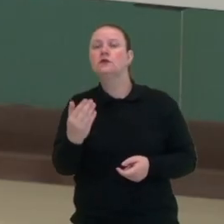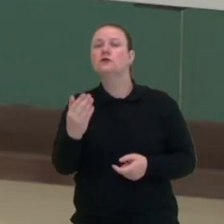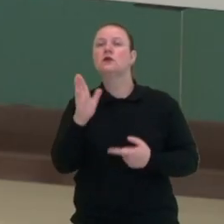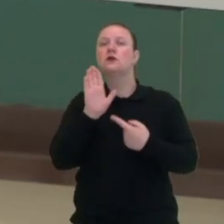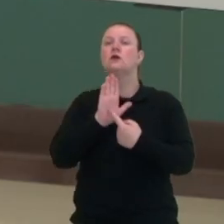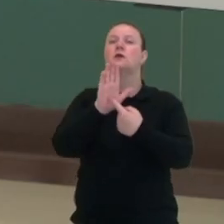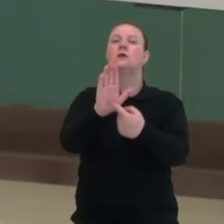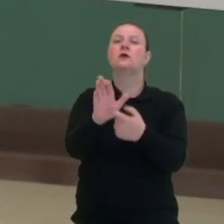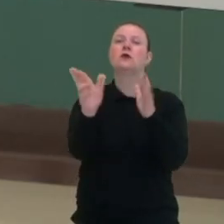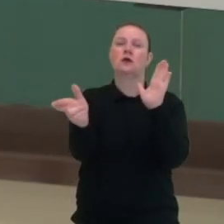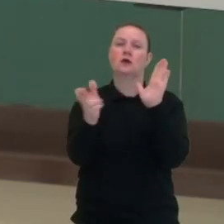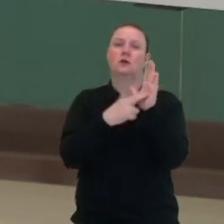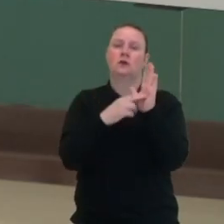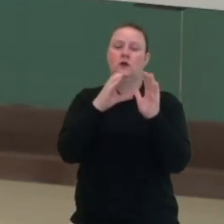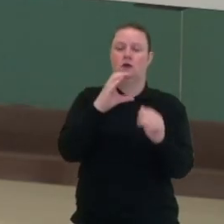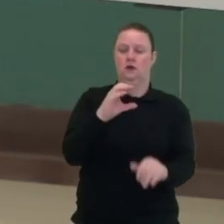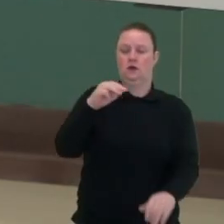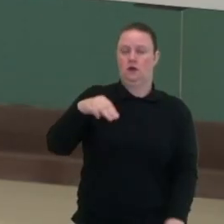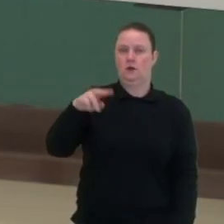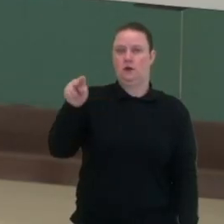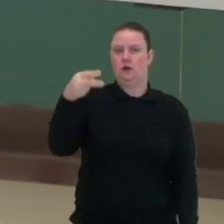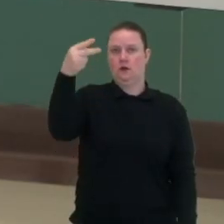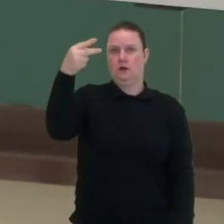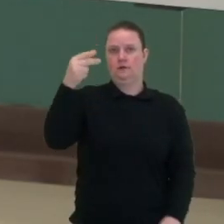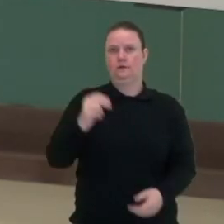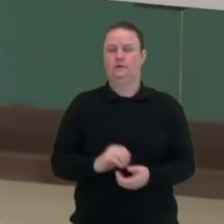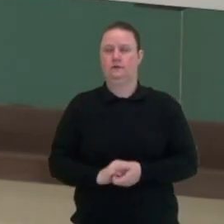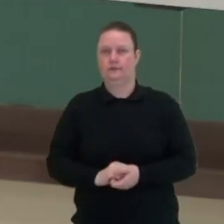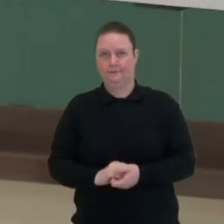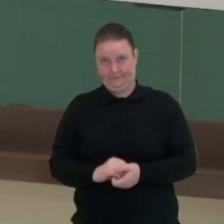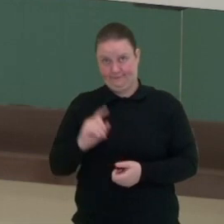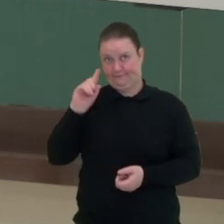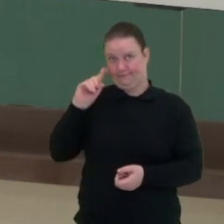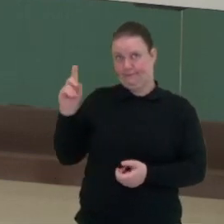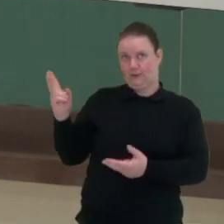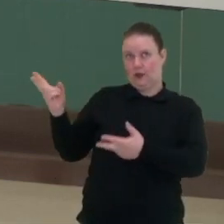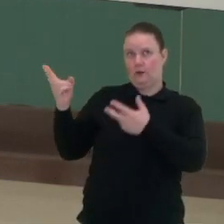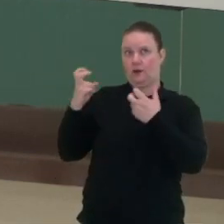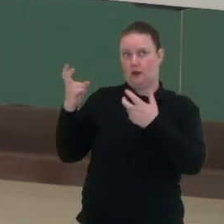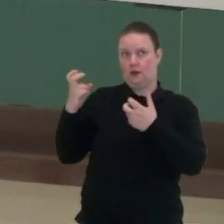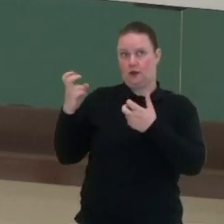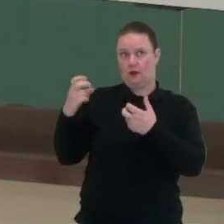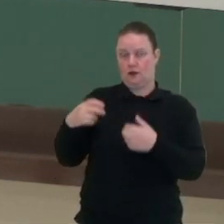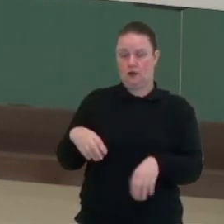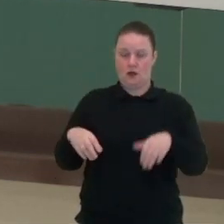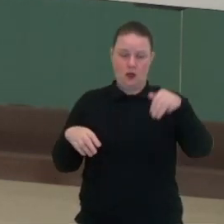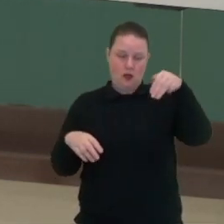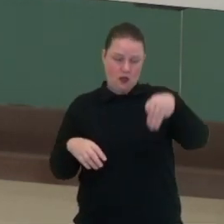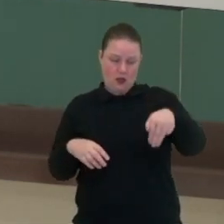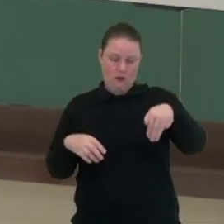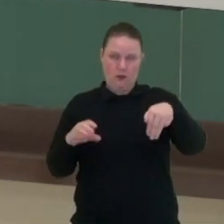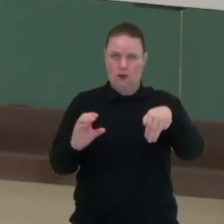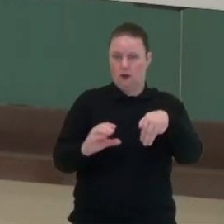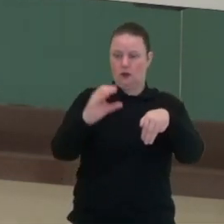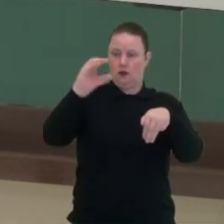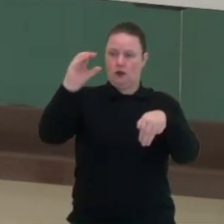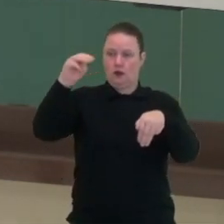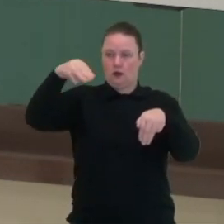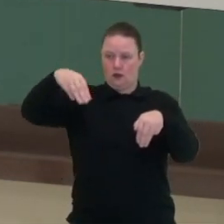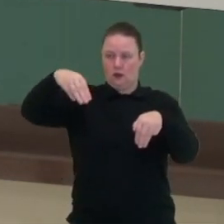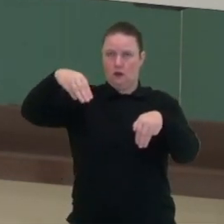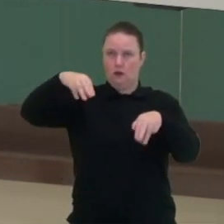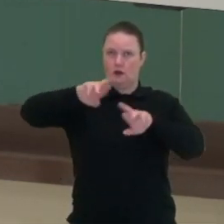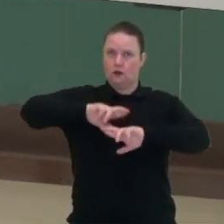o resultado em centímetros quadrados? Note que as unidades de medida, elas